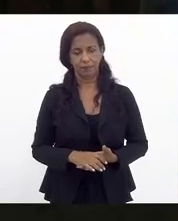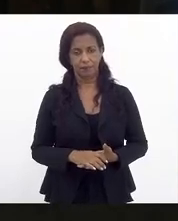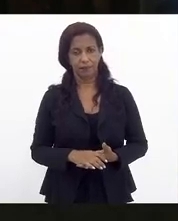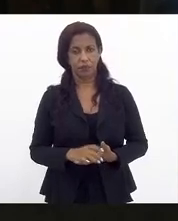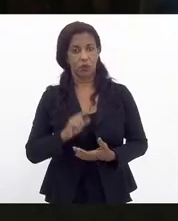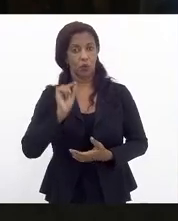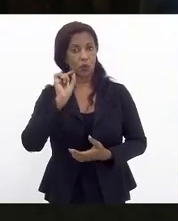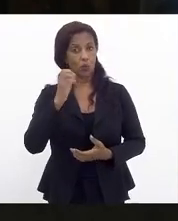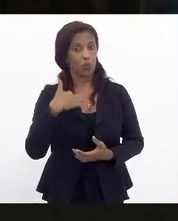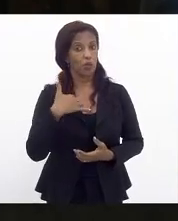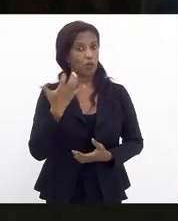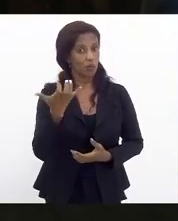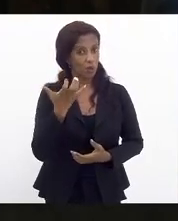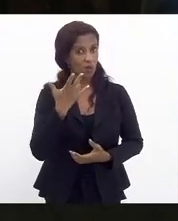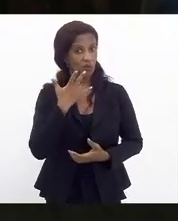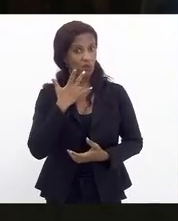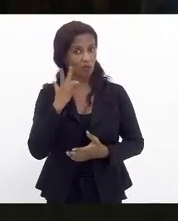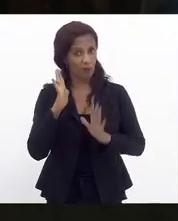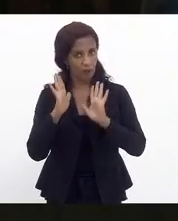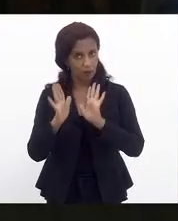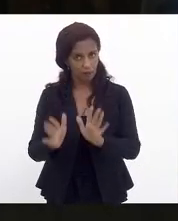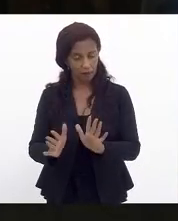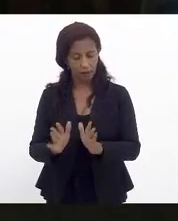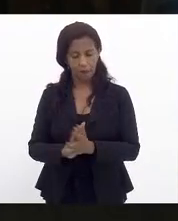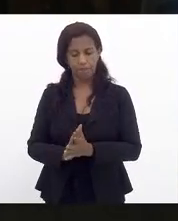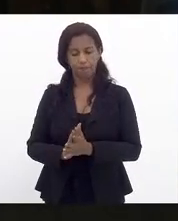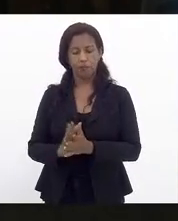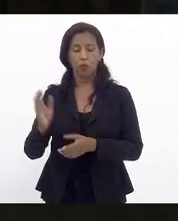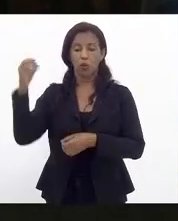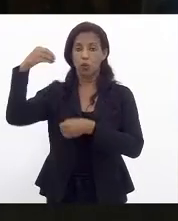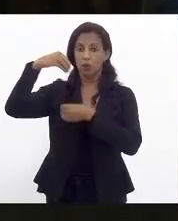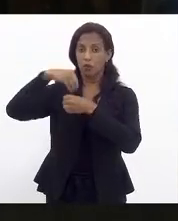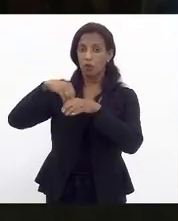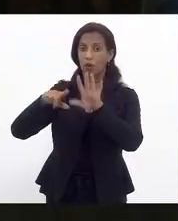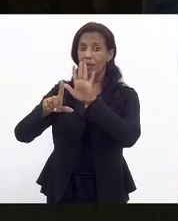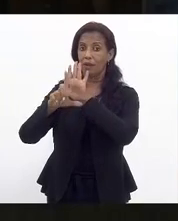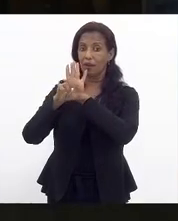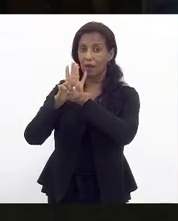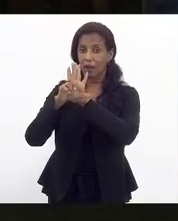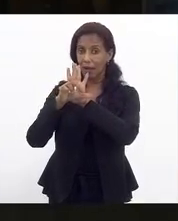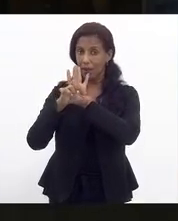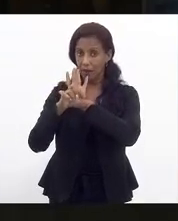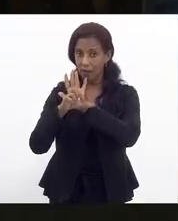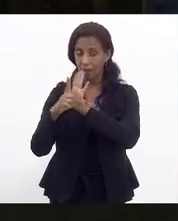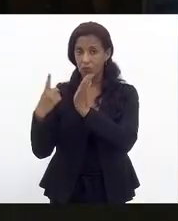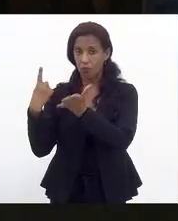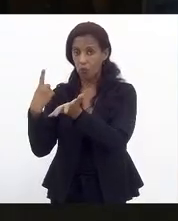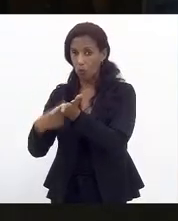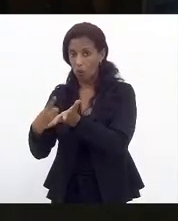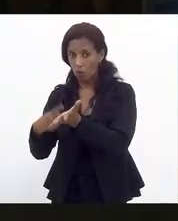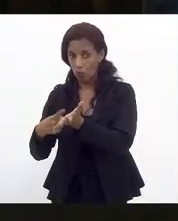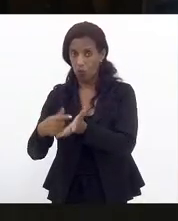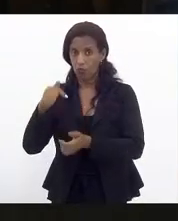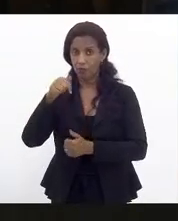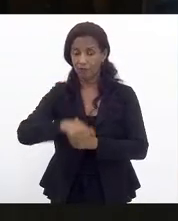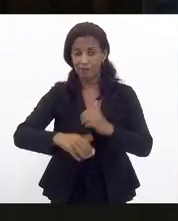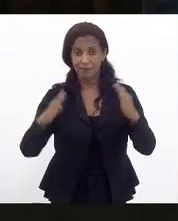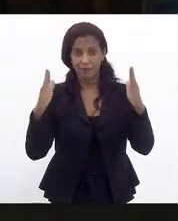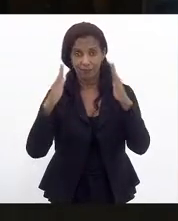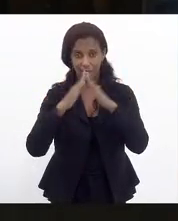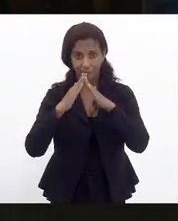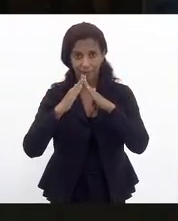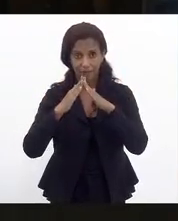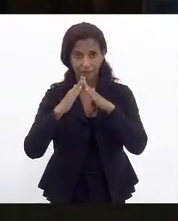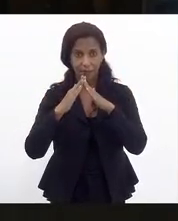é o que eu quero dizer aqui é que o que foi colocada na lei autorizativa Foi um acordo deste Parlamento